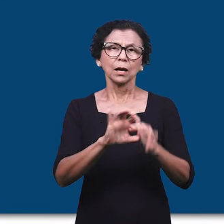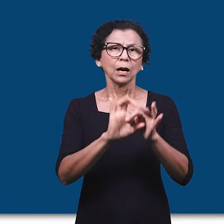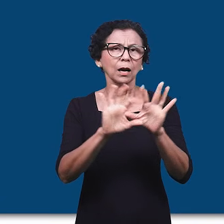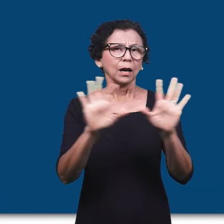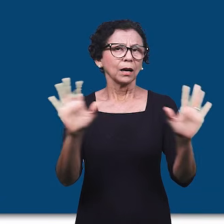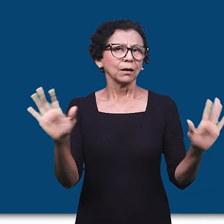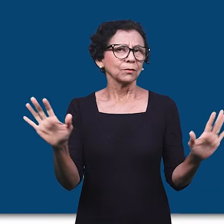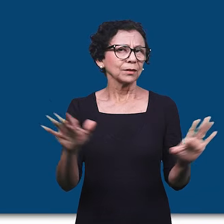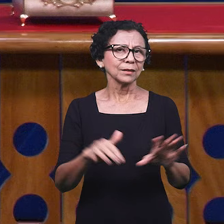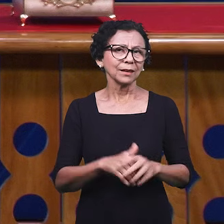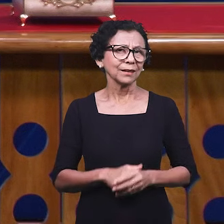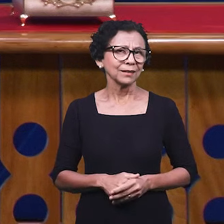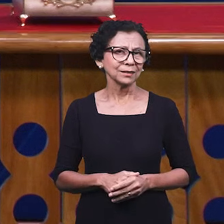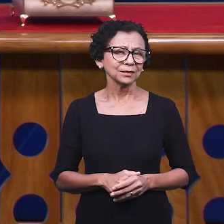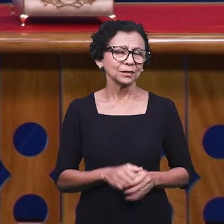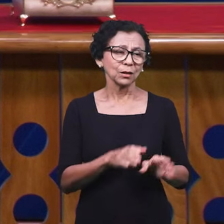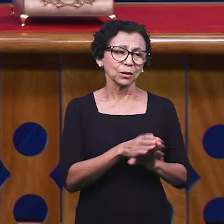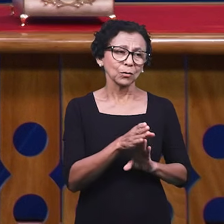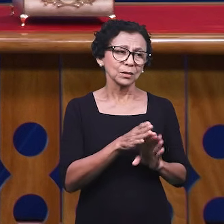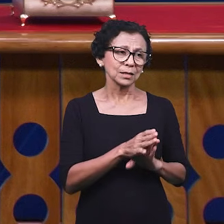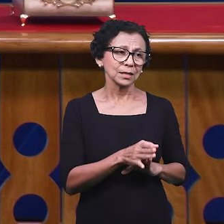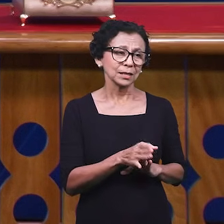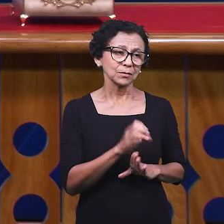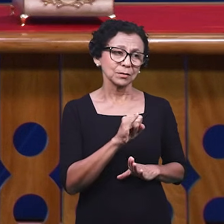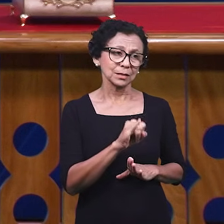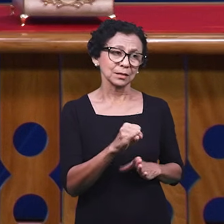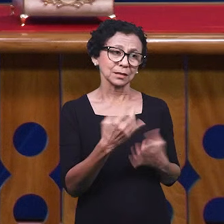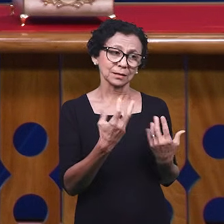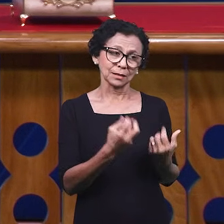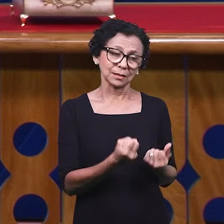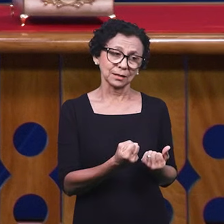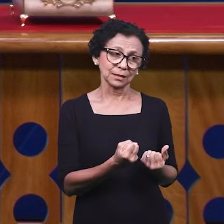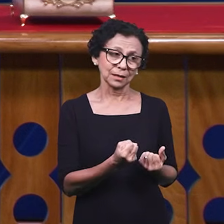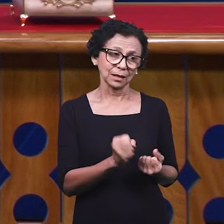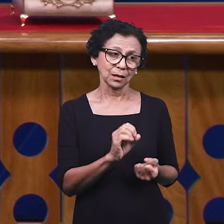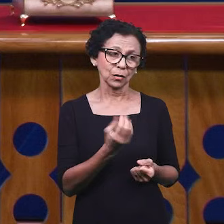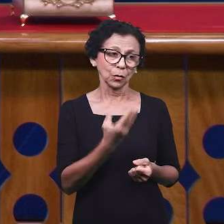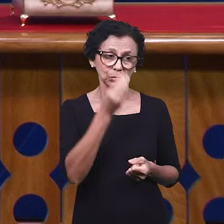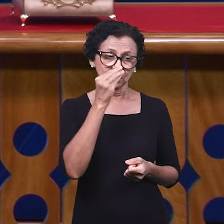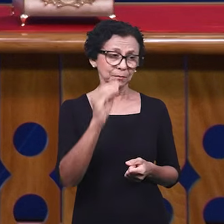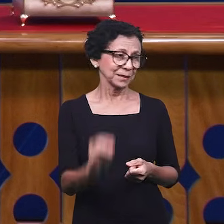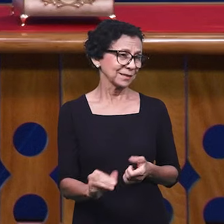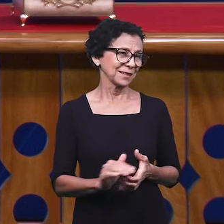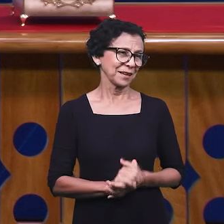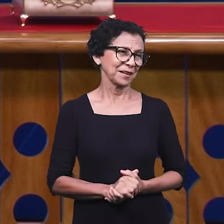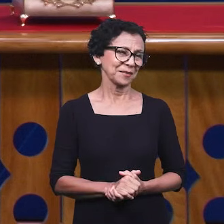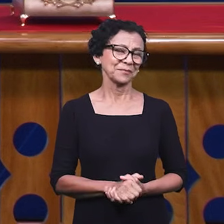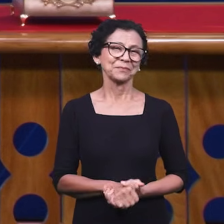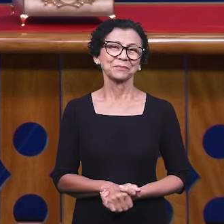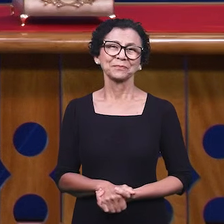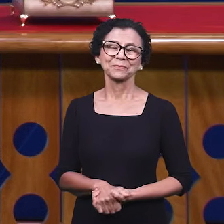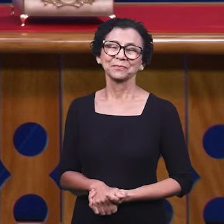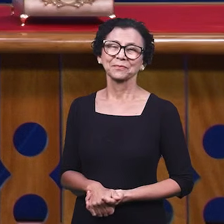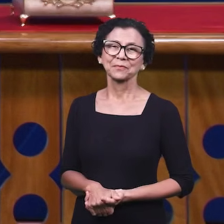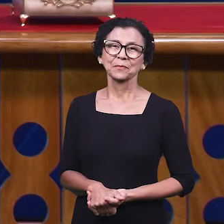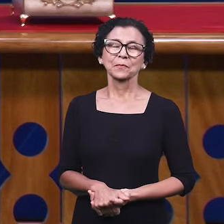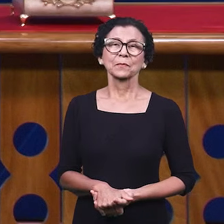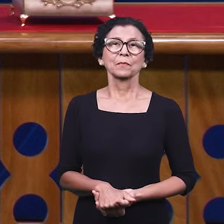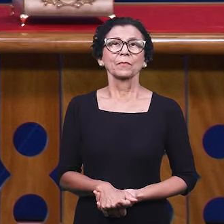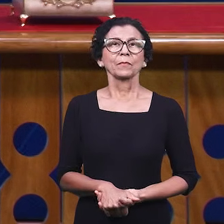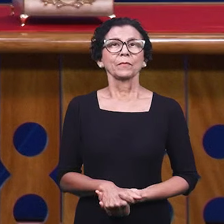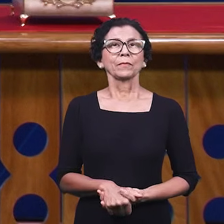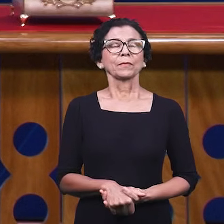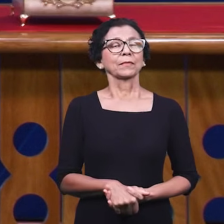você quiser, você vai ter esse conselho. É uma opção sua, é uma opção minha. Mas olha, nós podemos